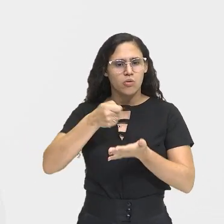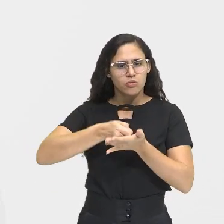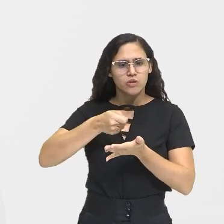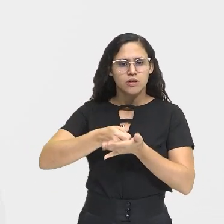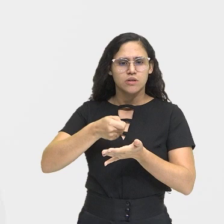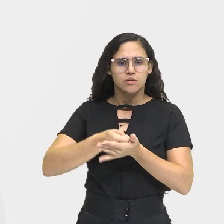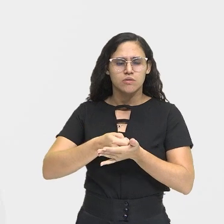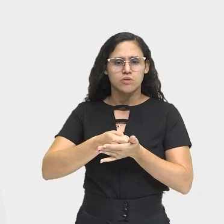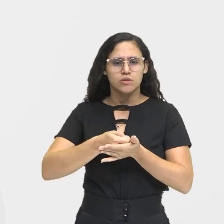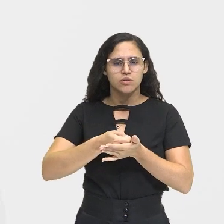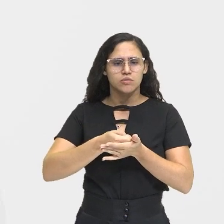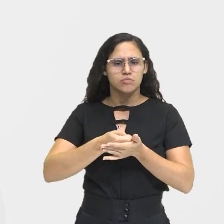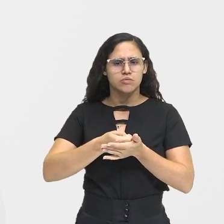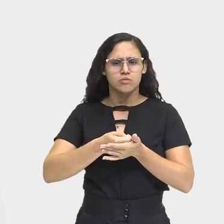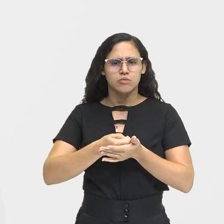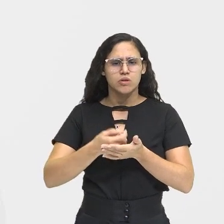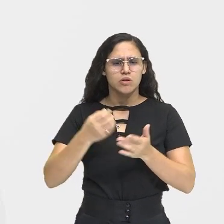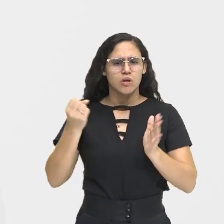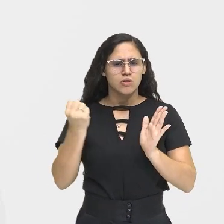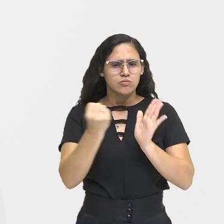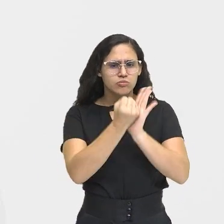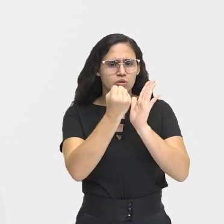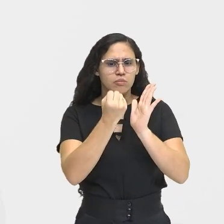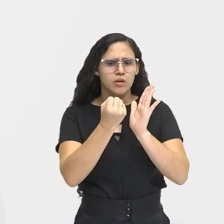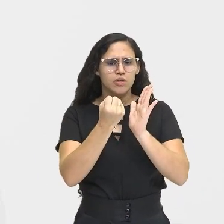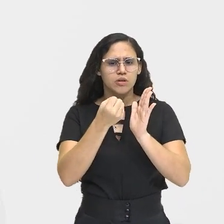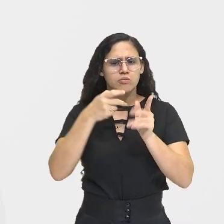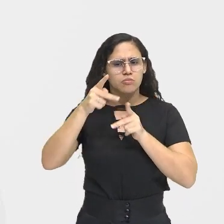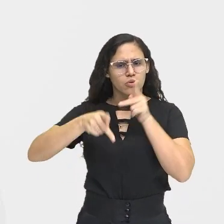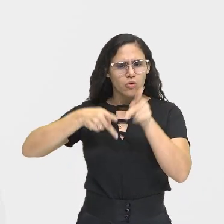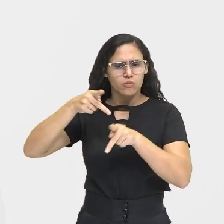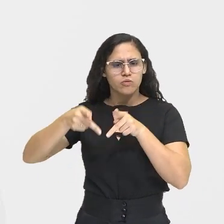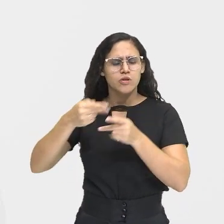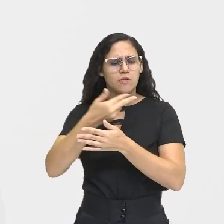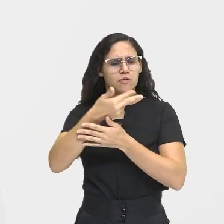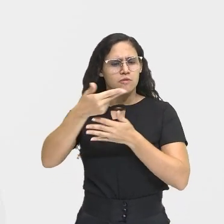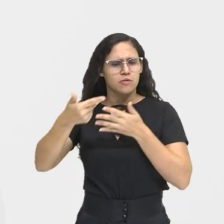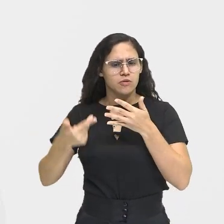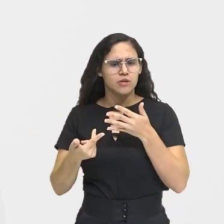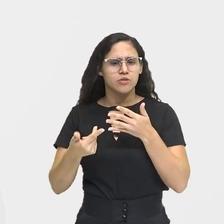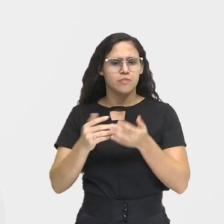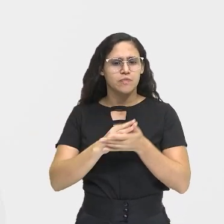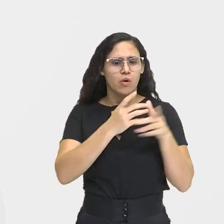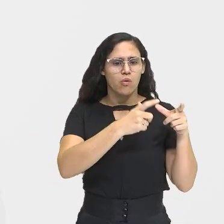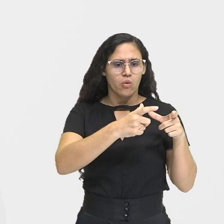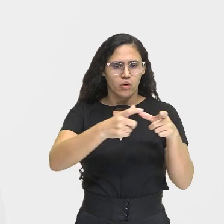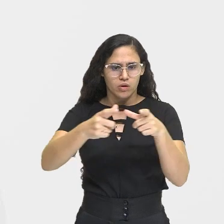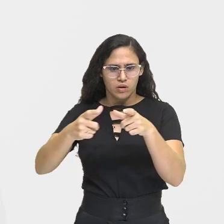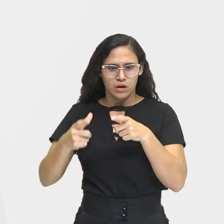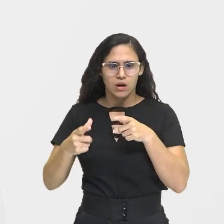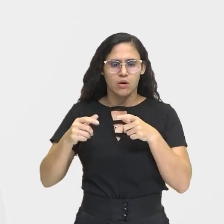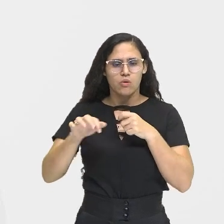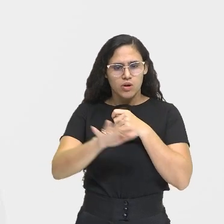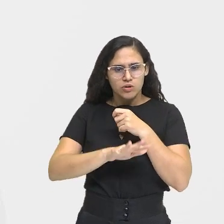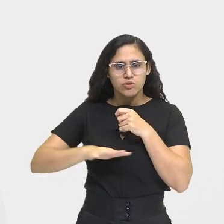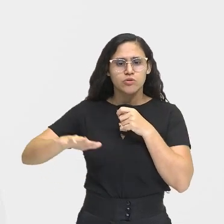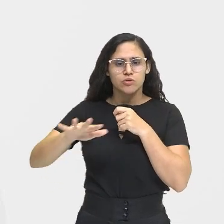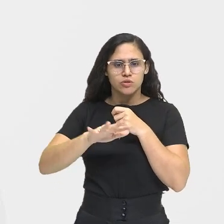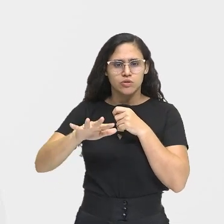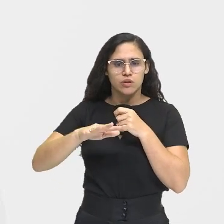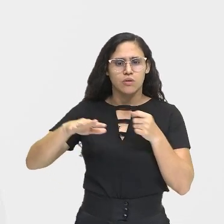autoritarismo, patrimonialismo, populismo e etc. Em âmbito local,